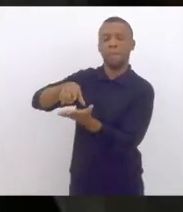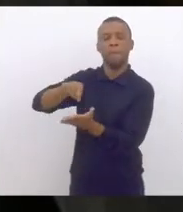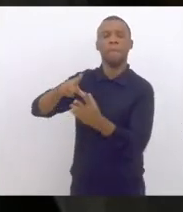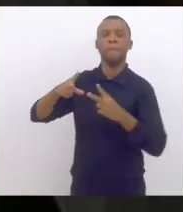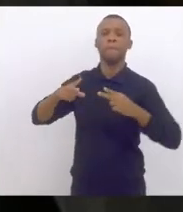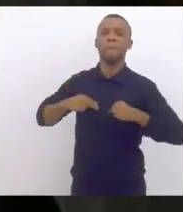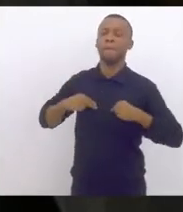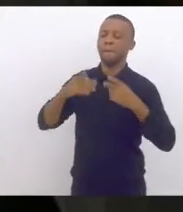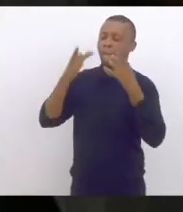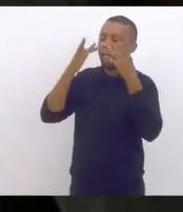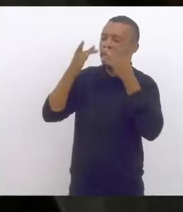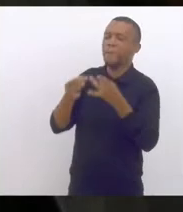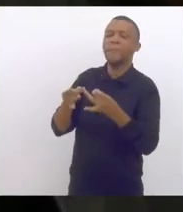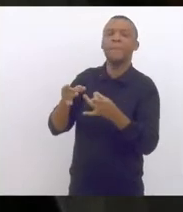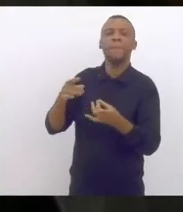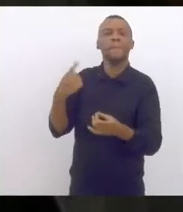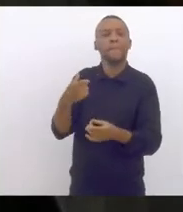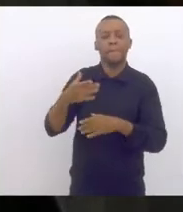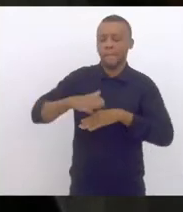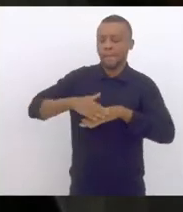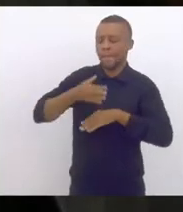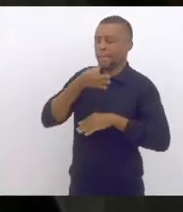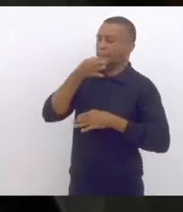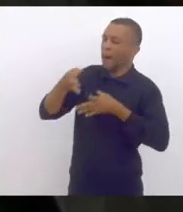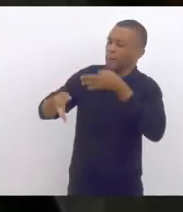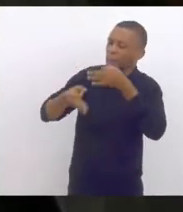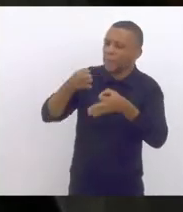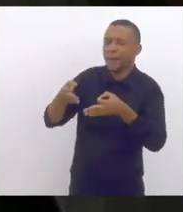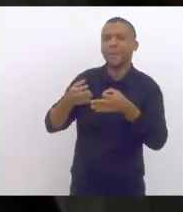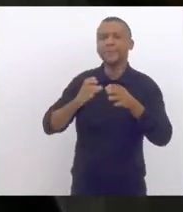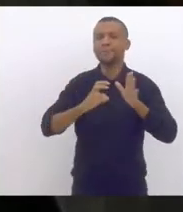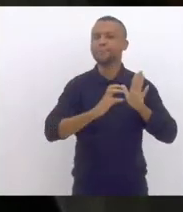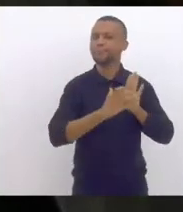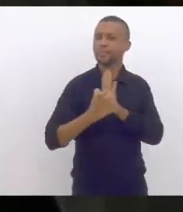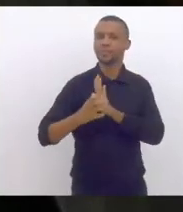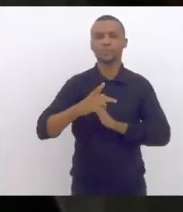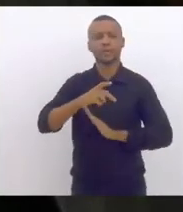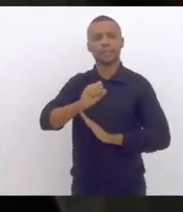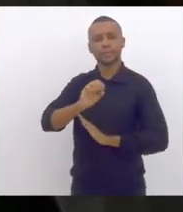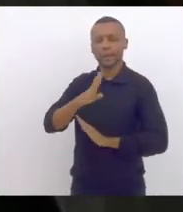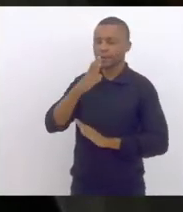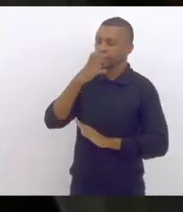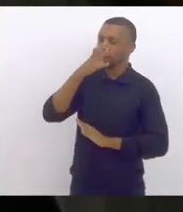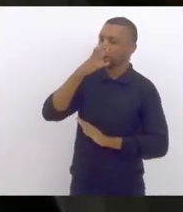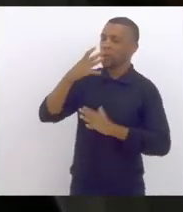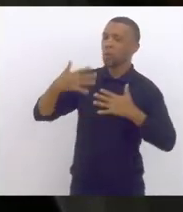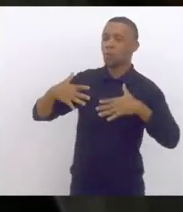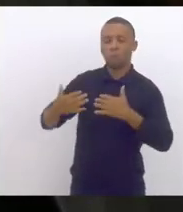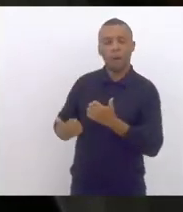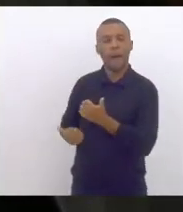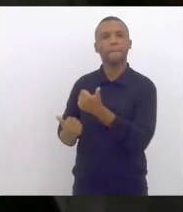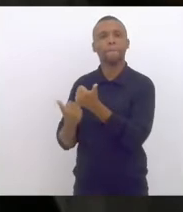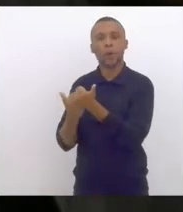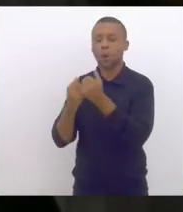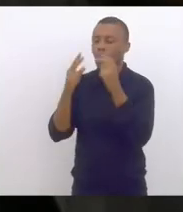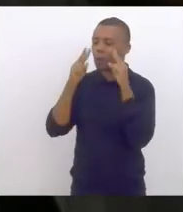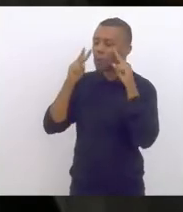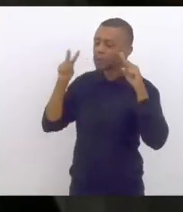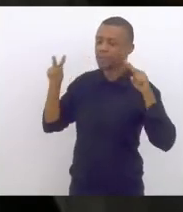merece, de nossa parte, de minha parte pelo menos, da bancada do PSB, toda admiração, todo apreço e toda